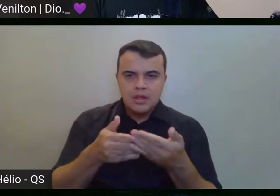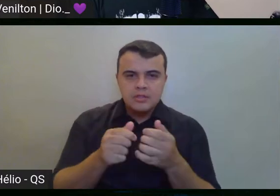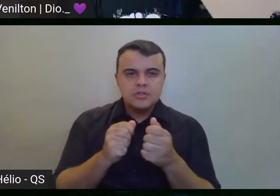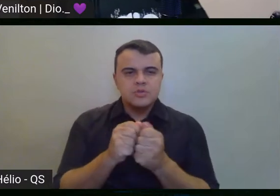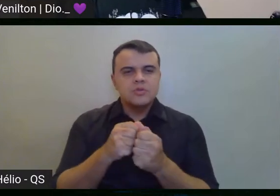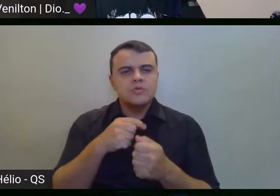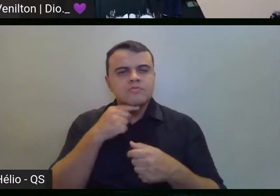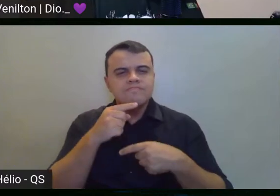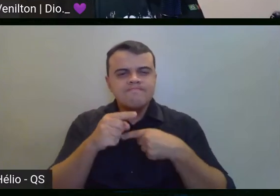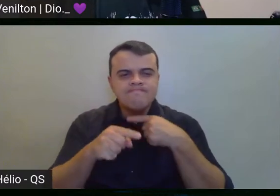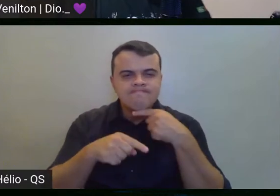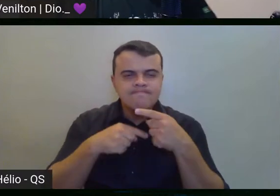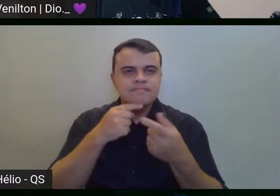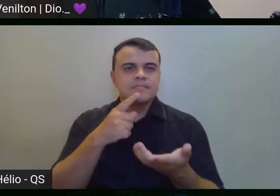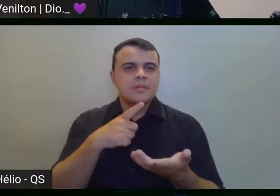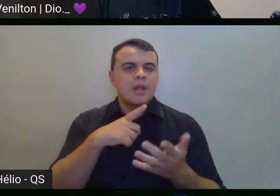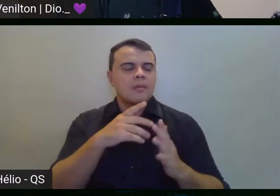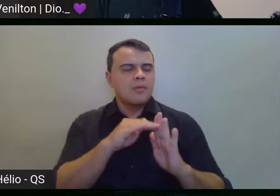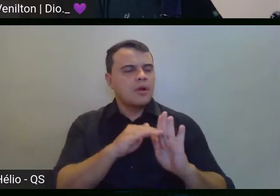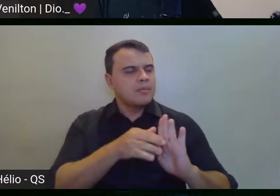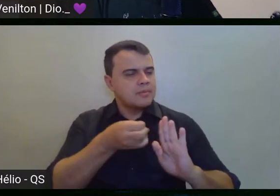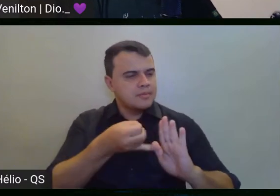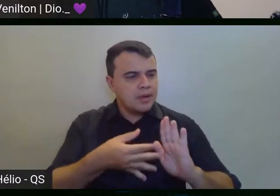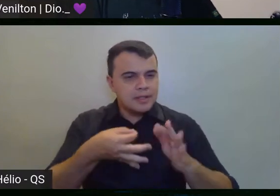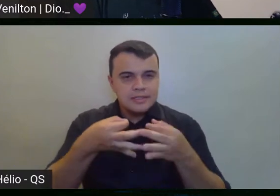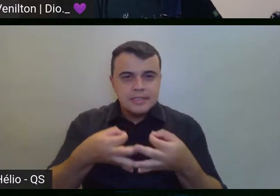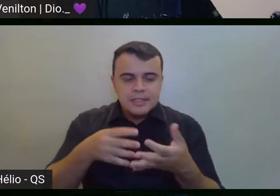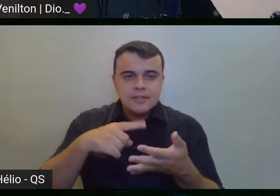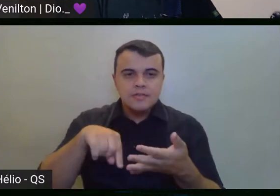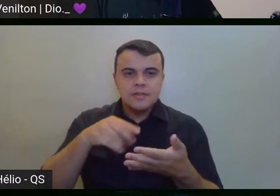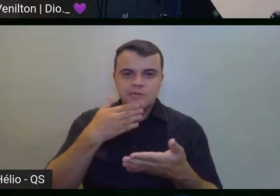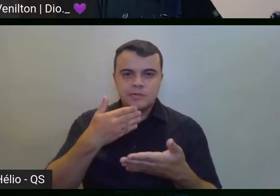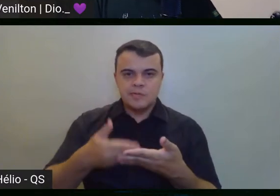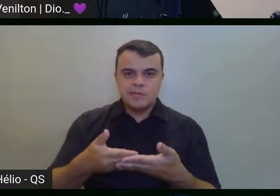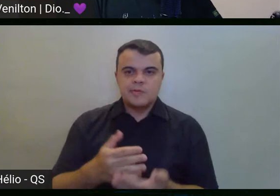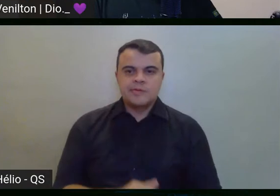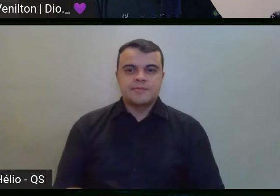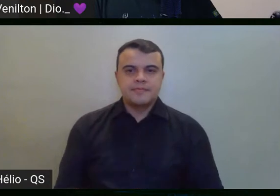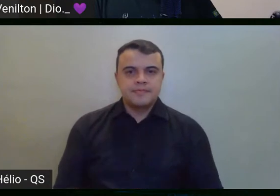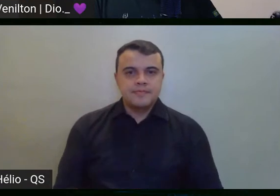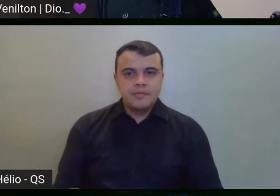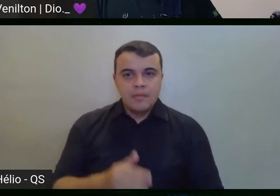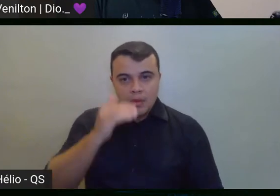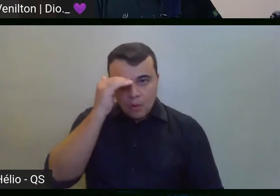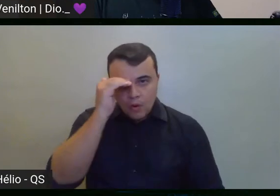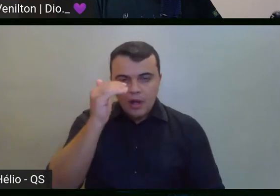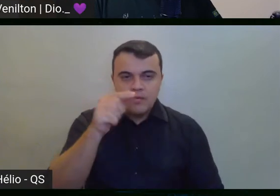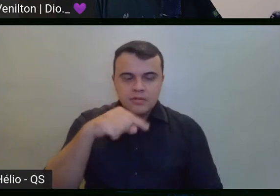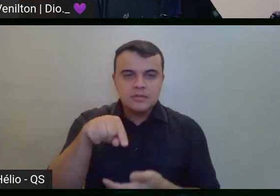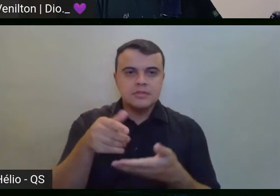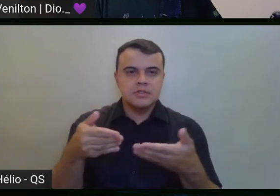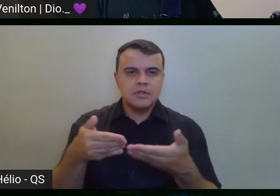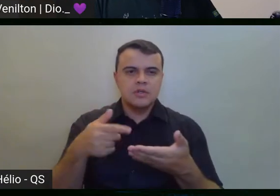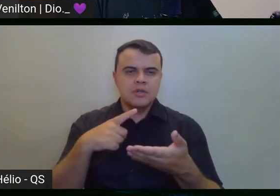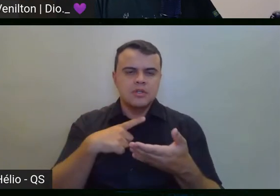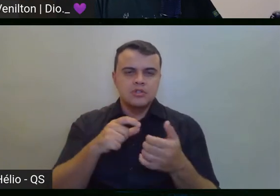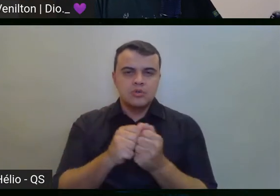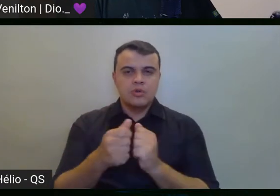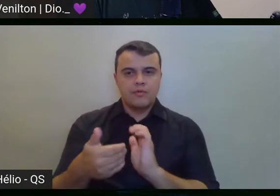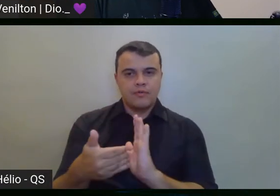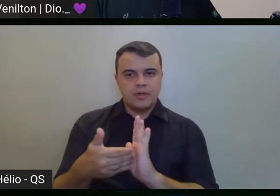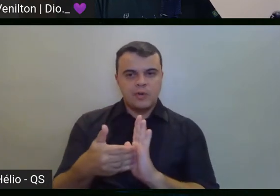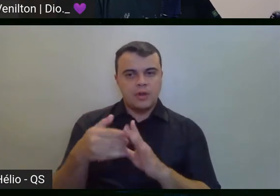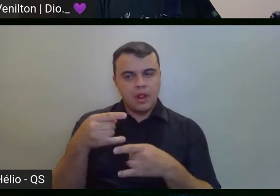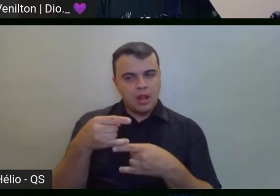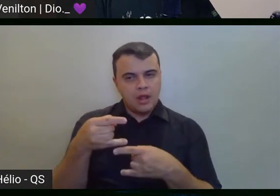tirar suas dúvidas vamos falar sobre o programa e tenho certeza que vai ser incrível e para honrar vocês né quem ficar até o final da